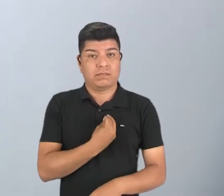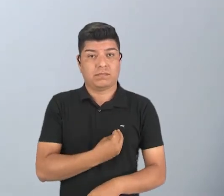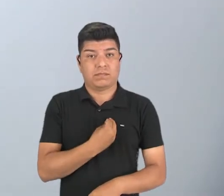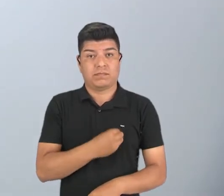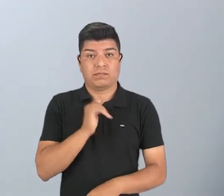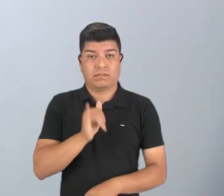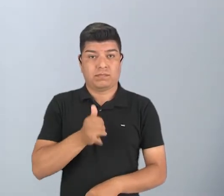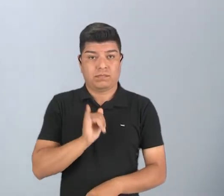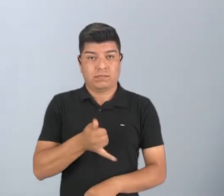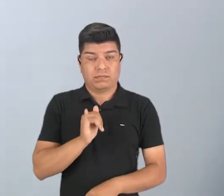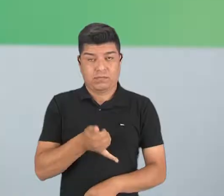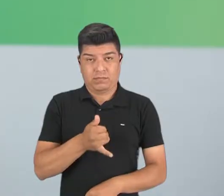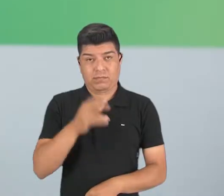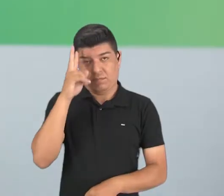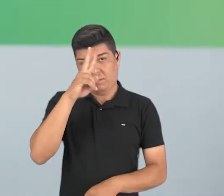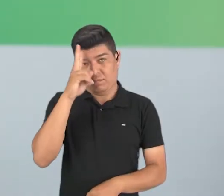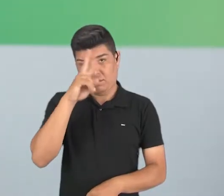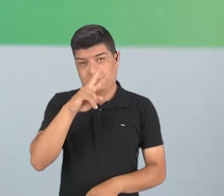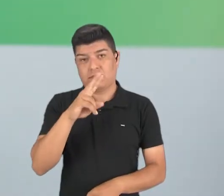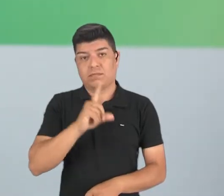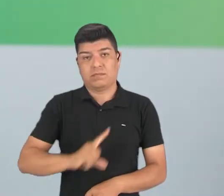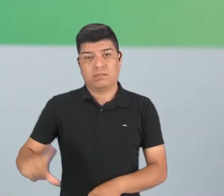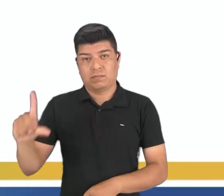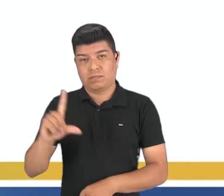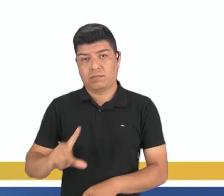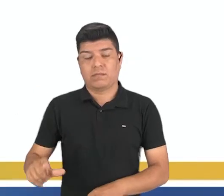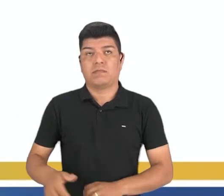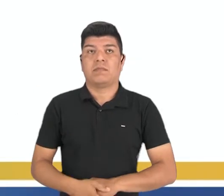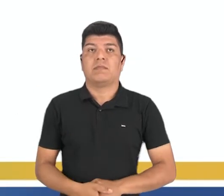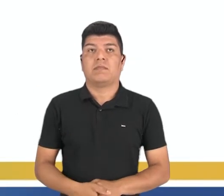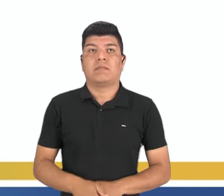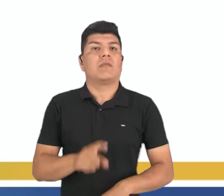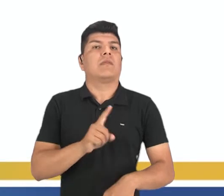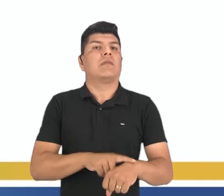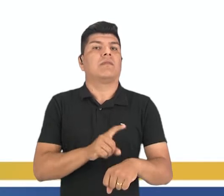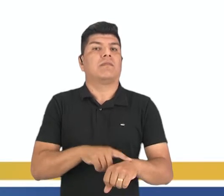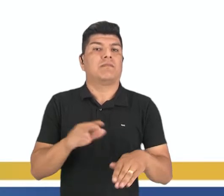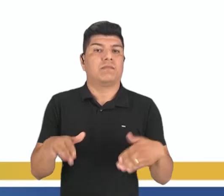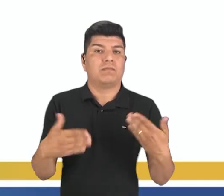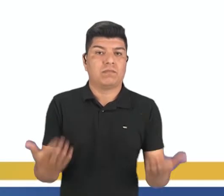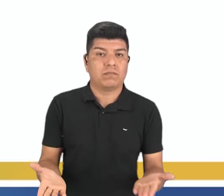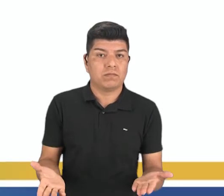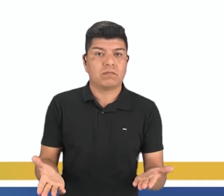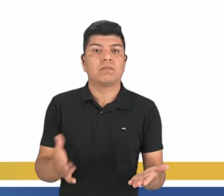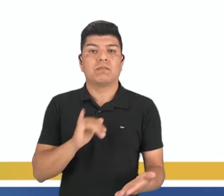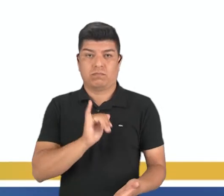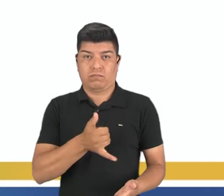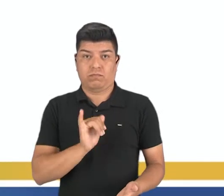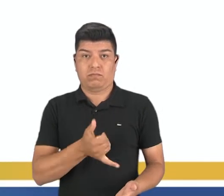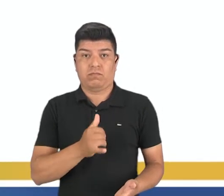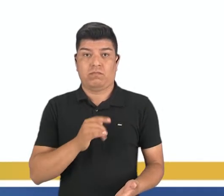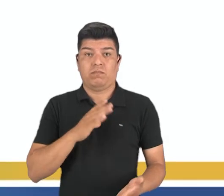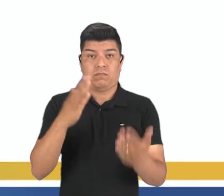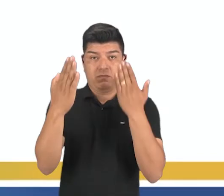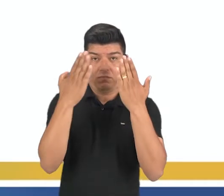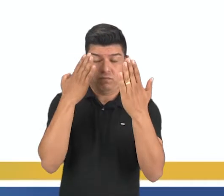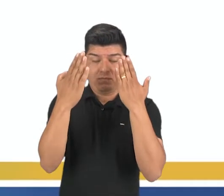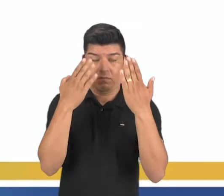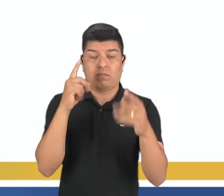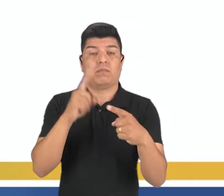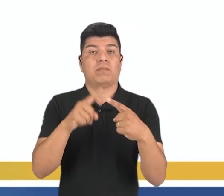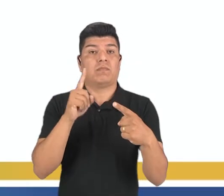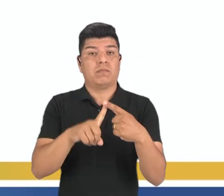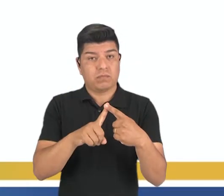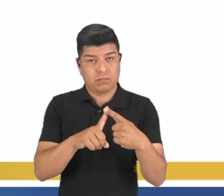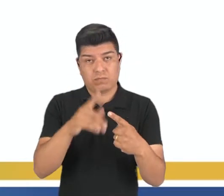nessa narrativa, nessa memória literária. Quanto ao tempo, elemento da narrativa, nós temos psicológico,